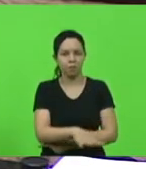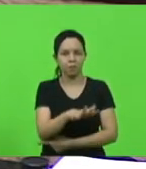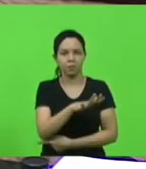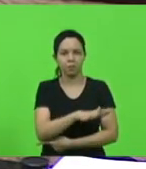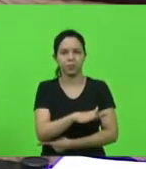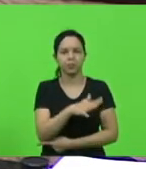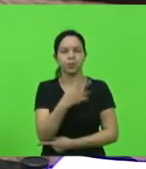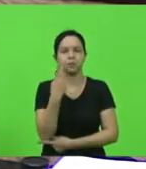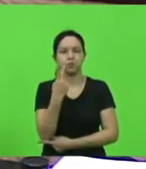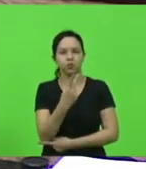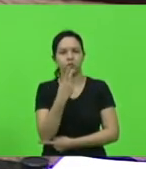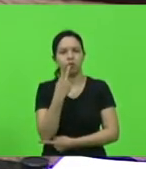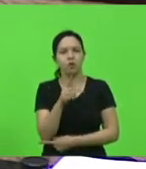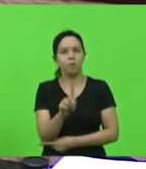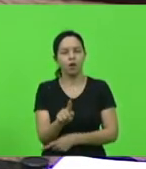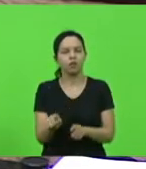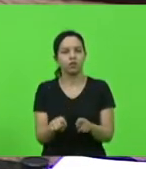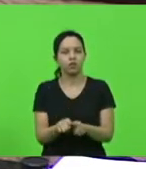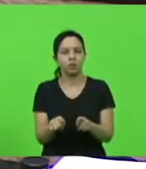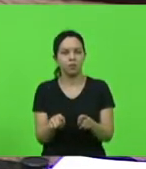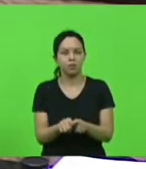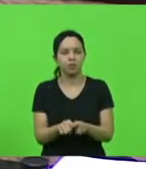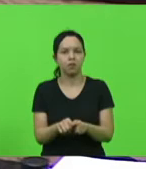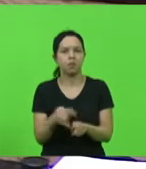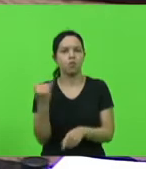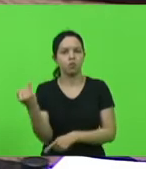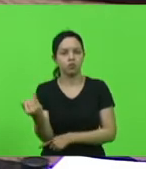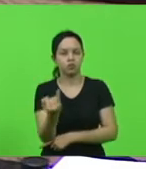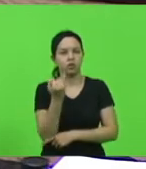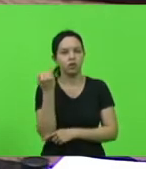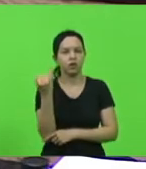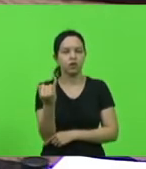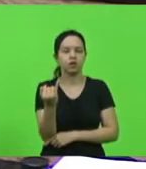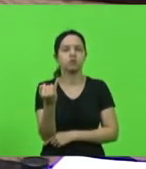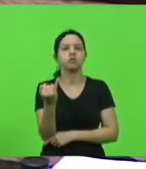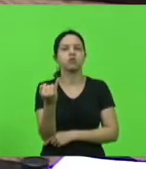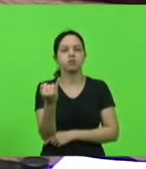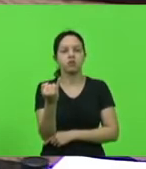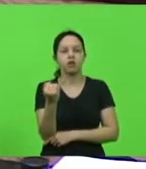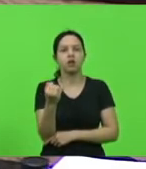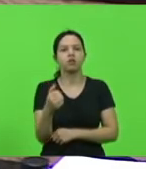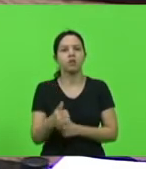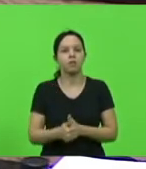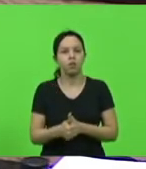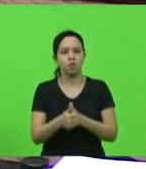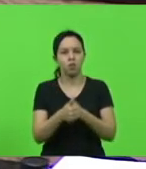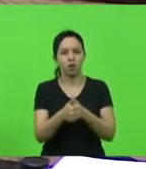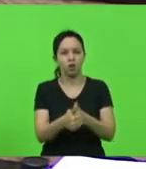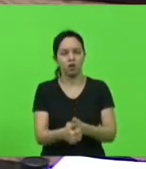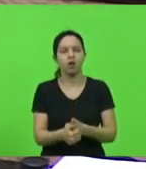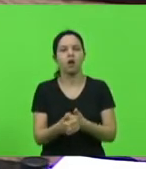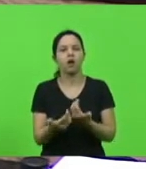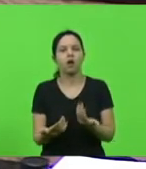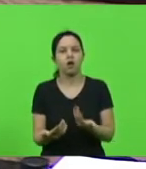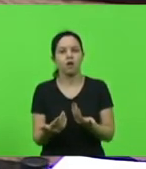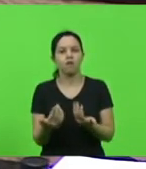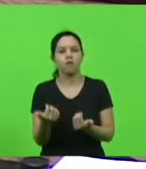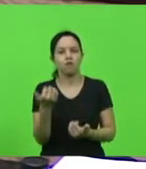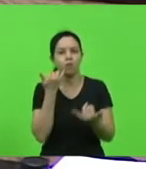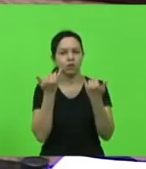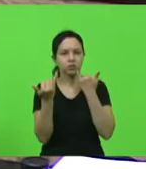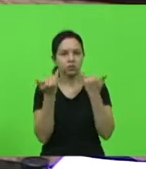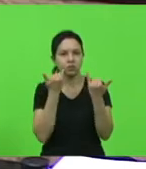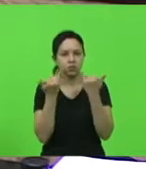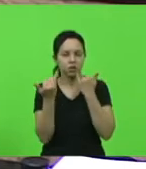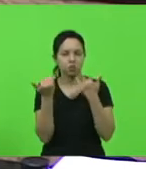quero ressaltar a importância da Procuradoria como uma ferramenta de informação e suporte no combate às agressões, à